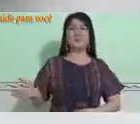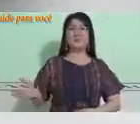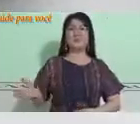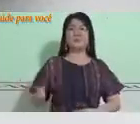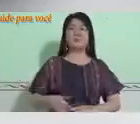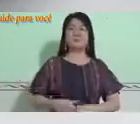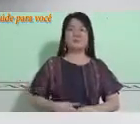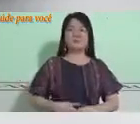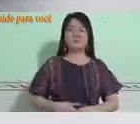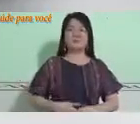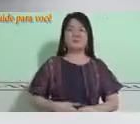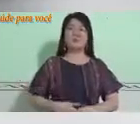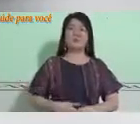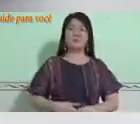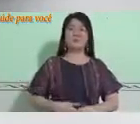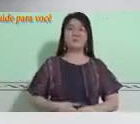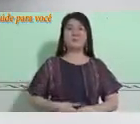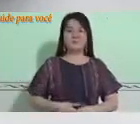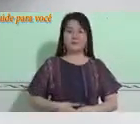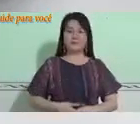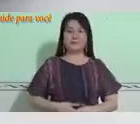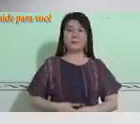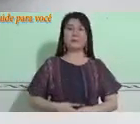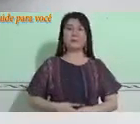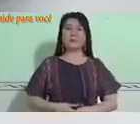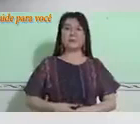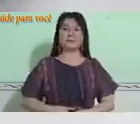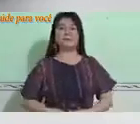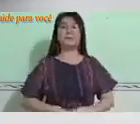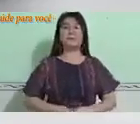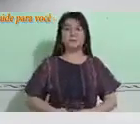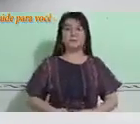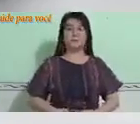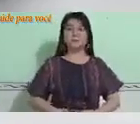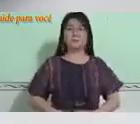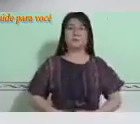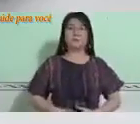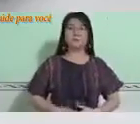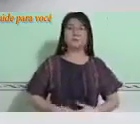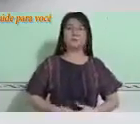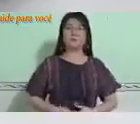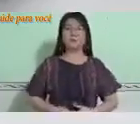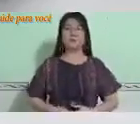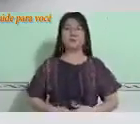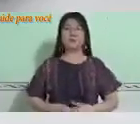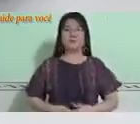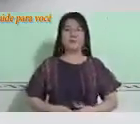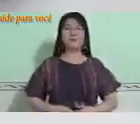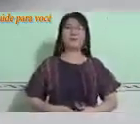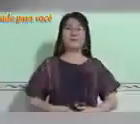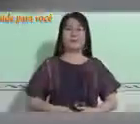que possam desencadear a enxaqueca, como vinho tinto e outras bebidas alcoólicas, chocolate,